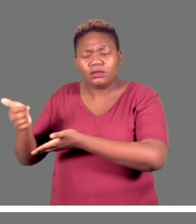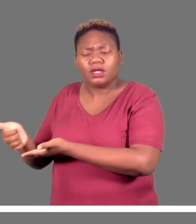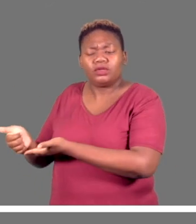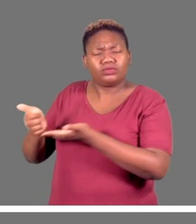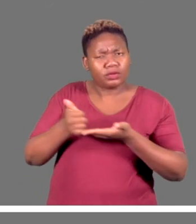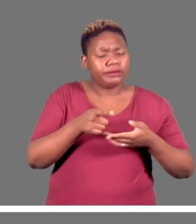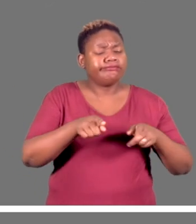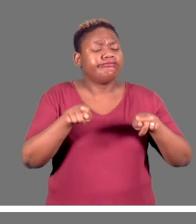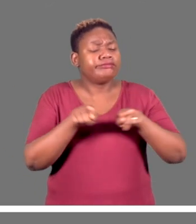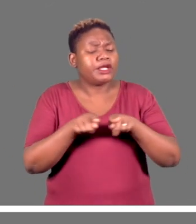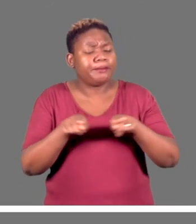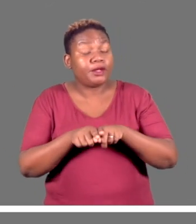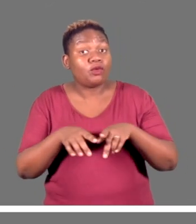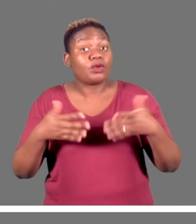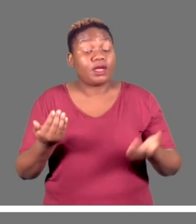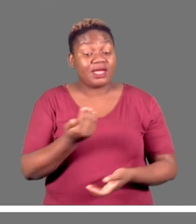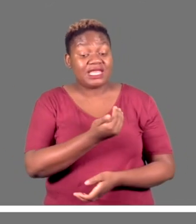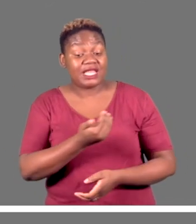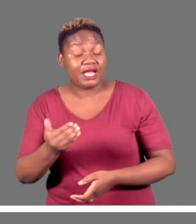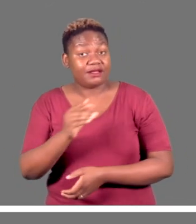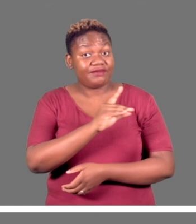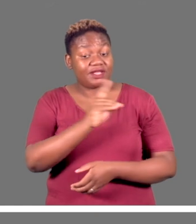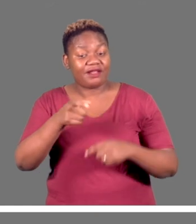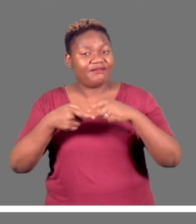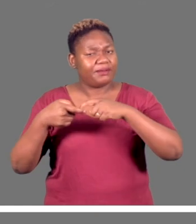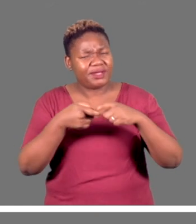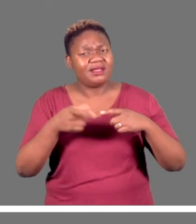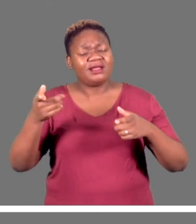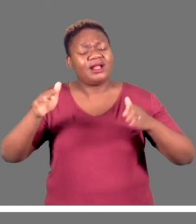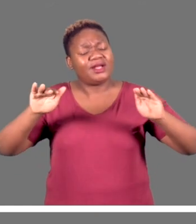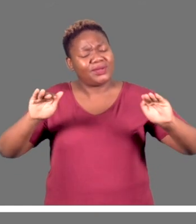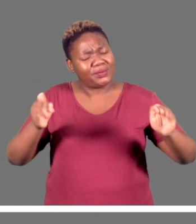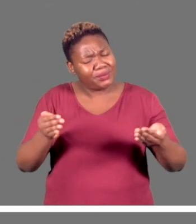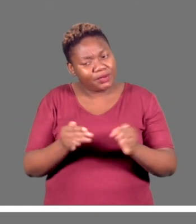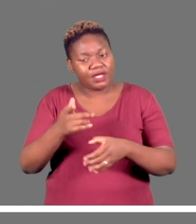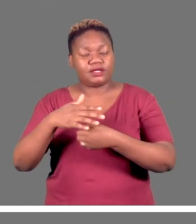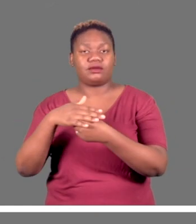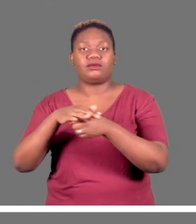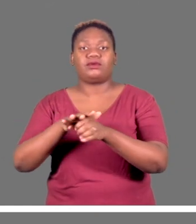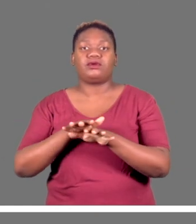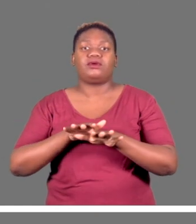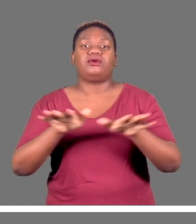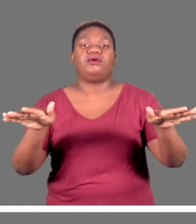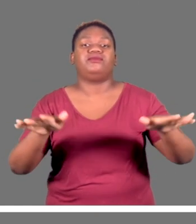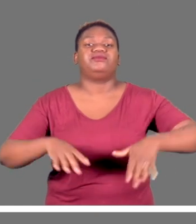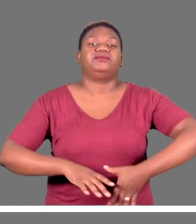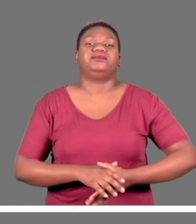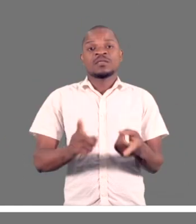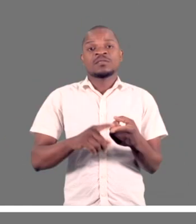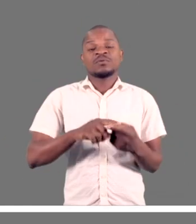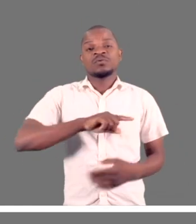também ajudar a reduzir os efeitos da pandemia da Covid-19 nas famílias com crianças com